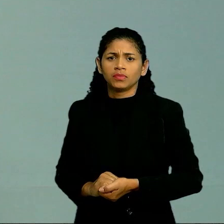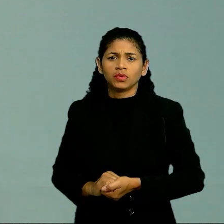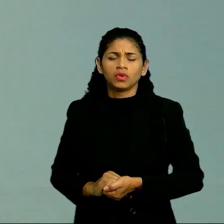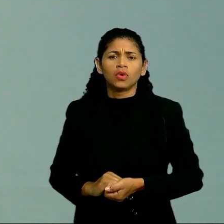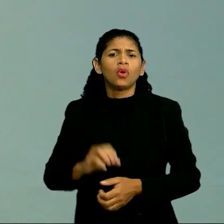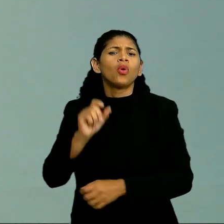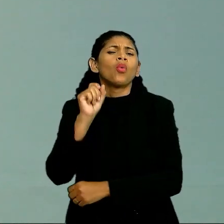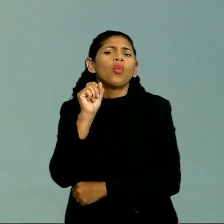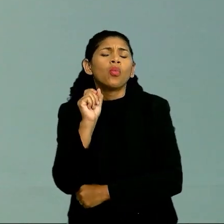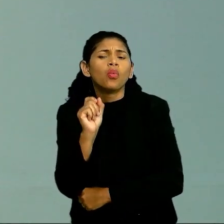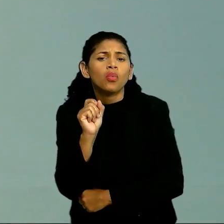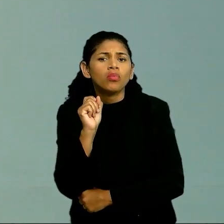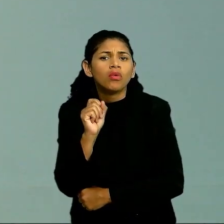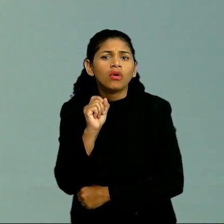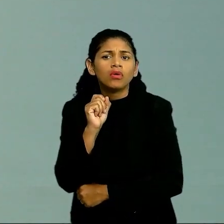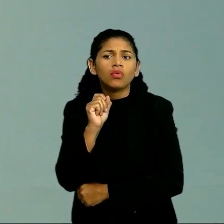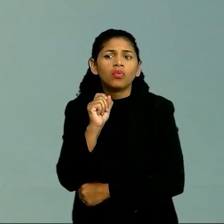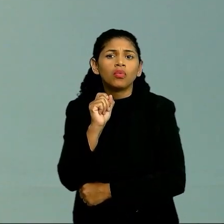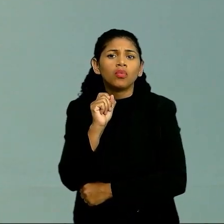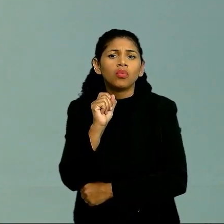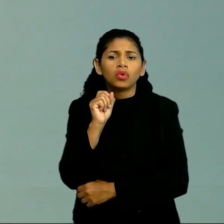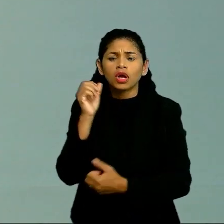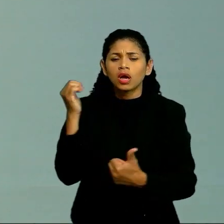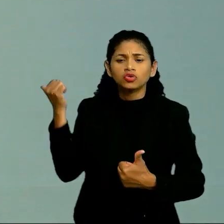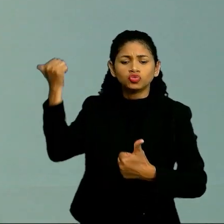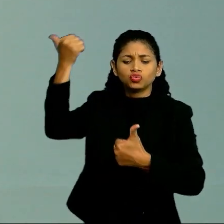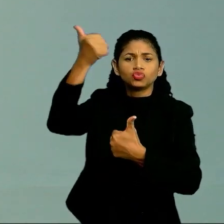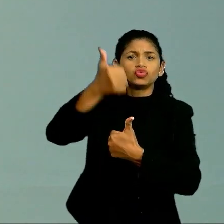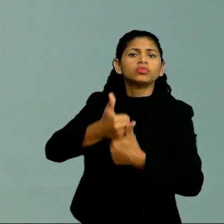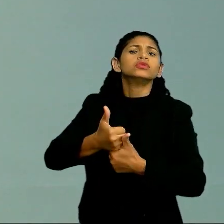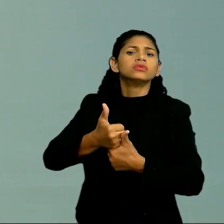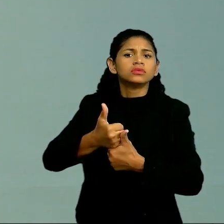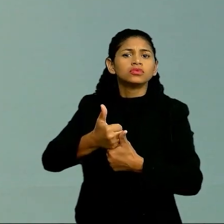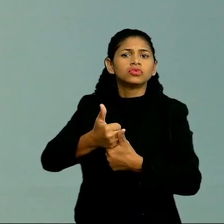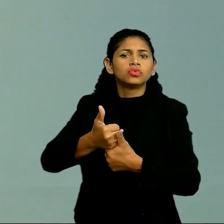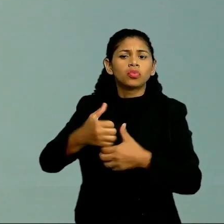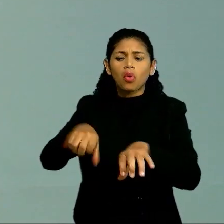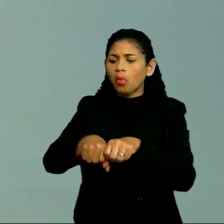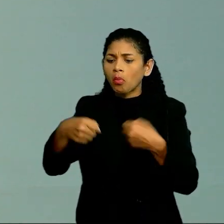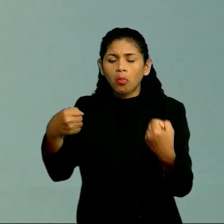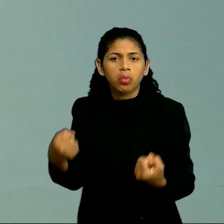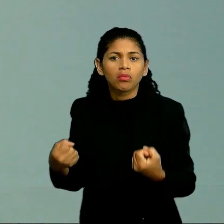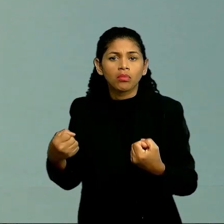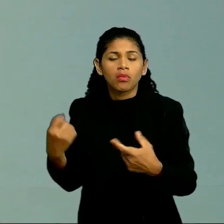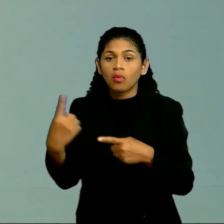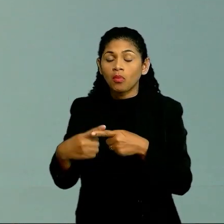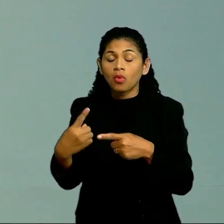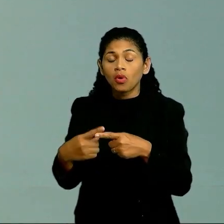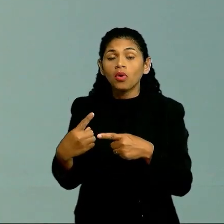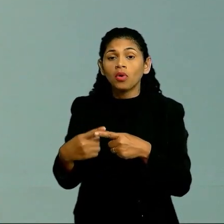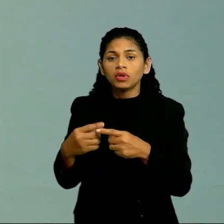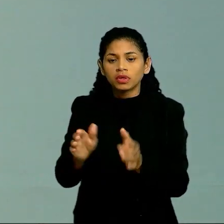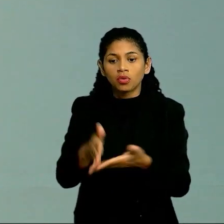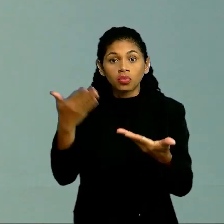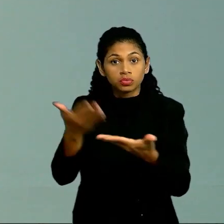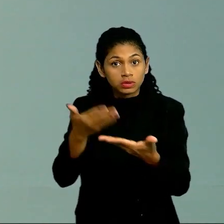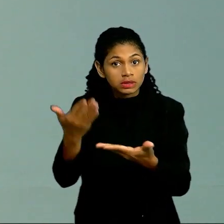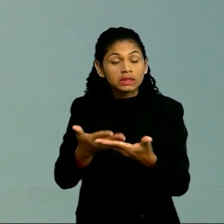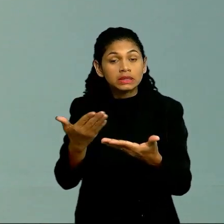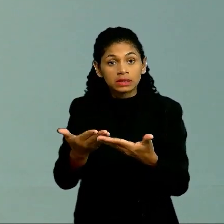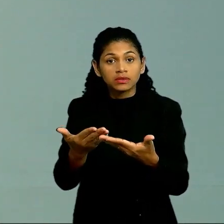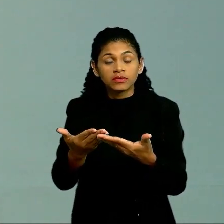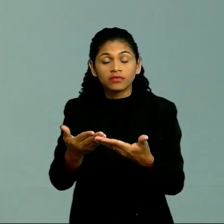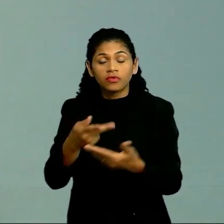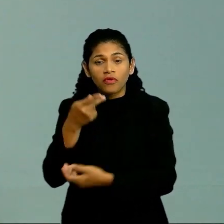que você vai colocar no lugar de tudo isso que você quebrou? Porque o livro dele, O Crepúsculo dos Ídolos, também é chamado